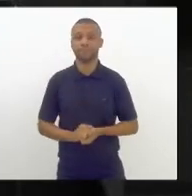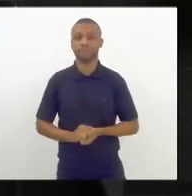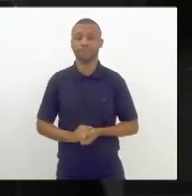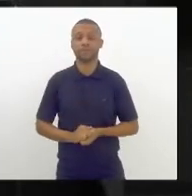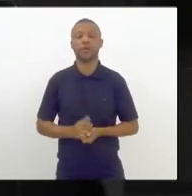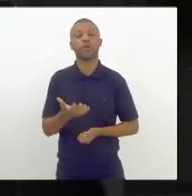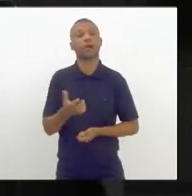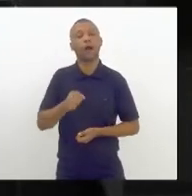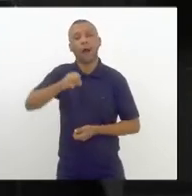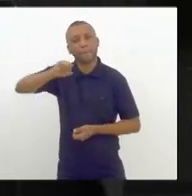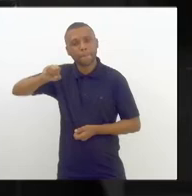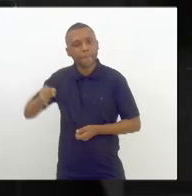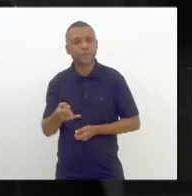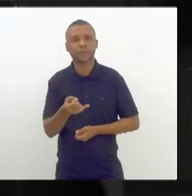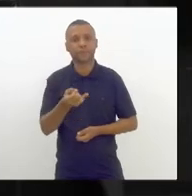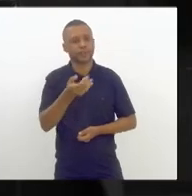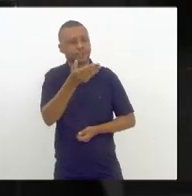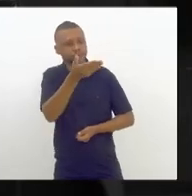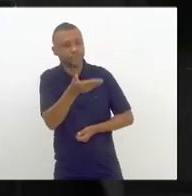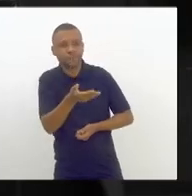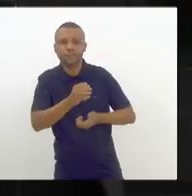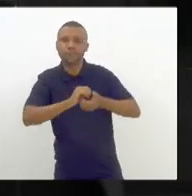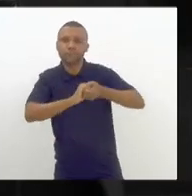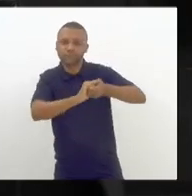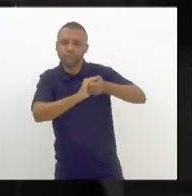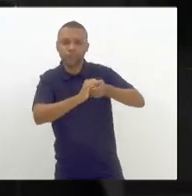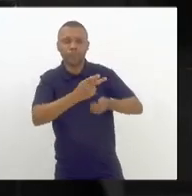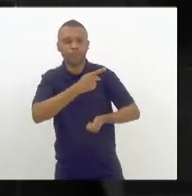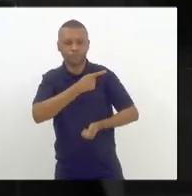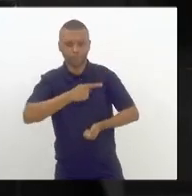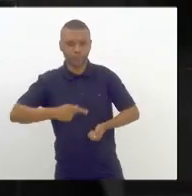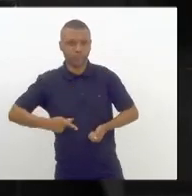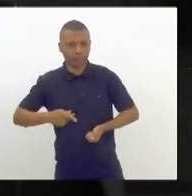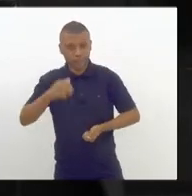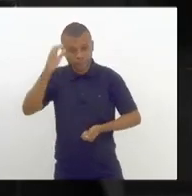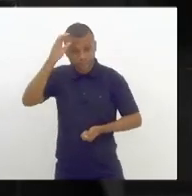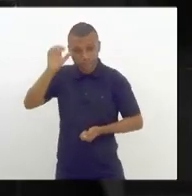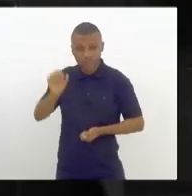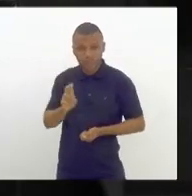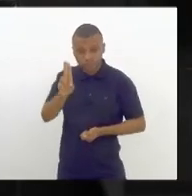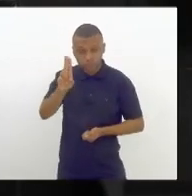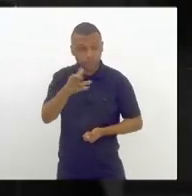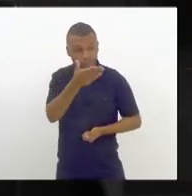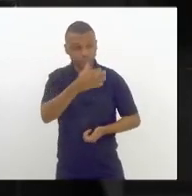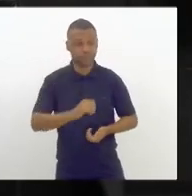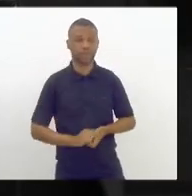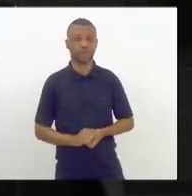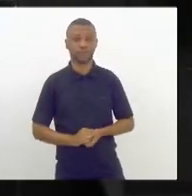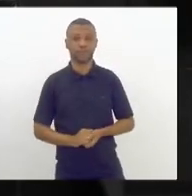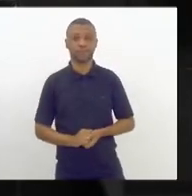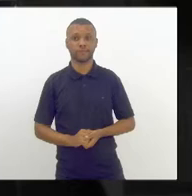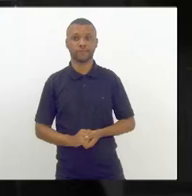te ajudo a Tia Jô Tia Jô